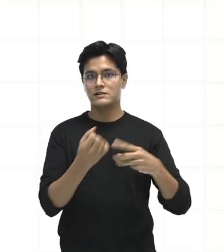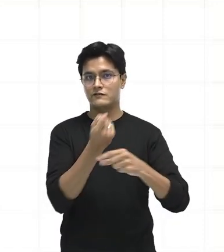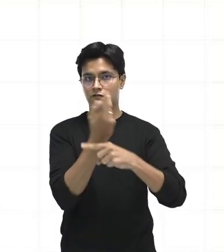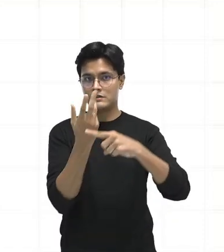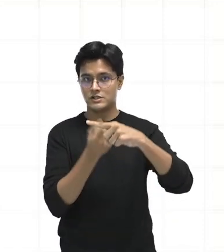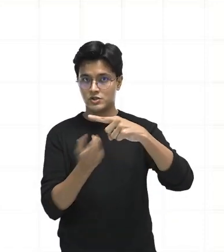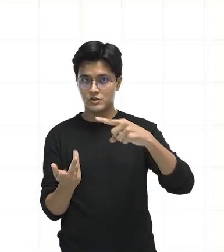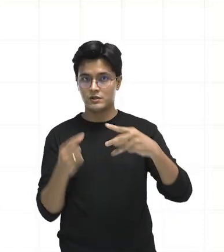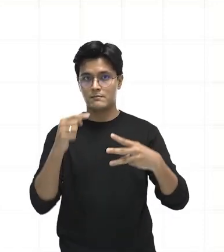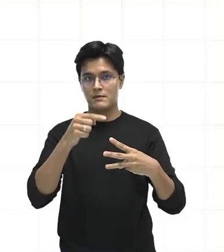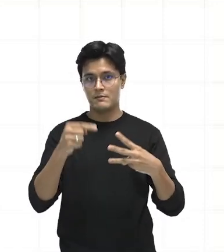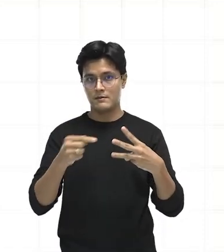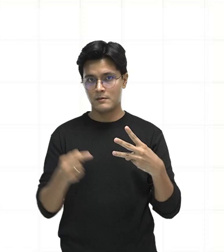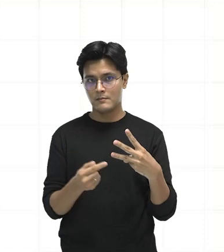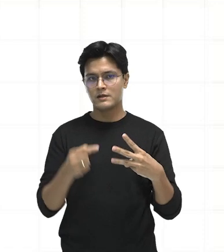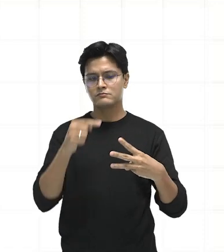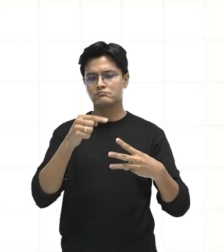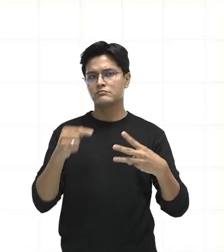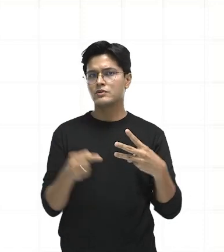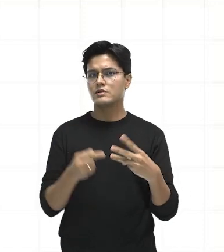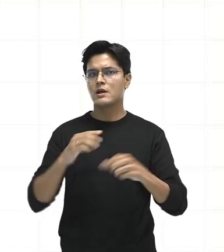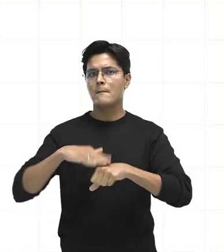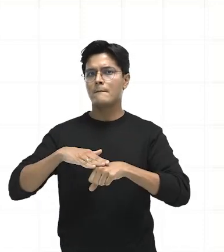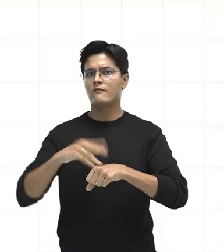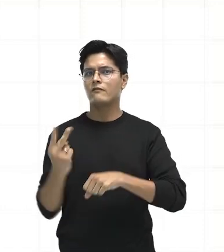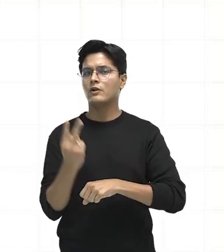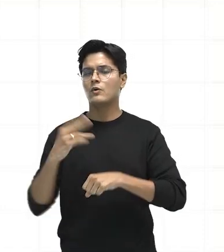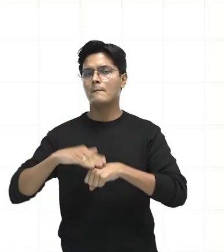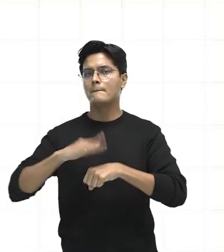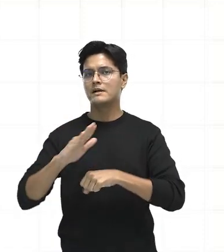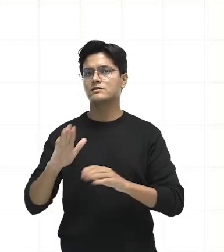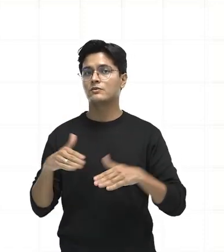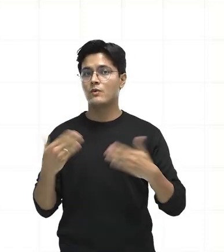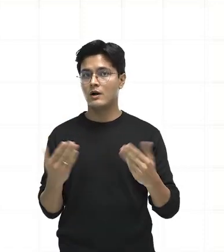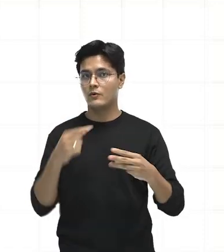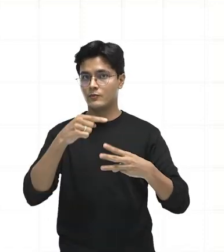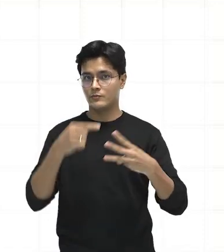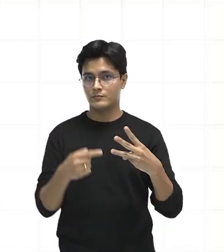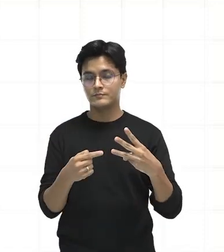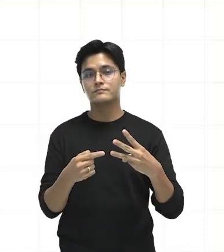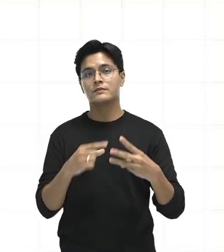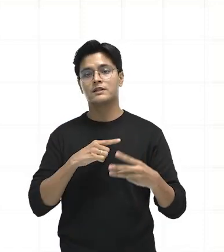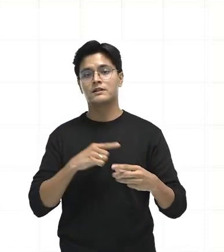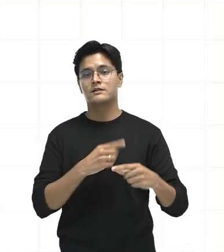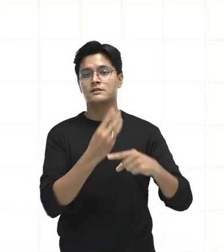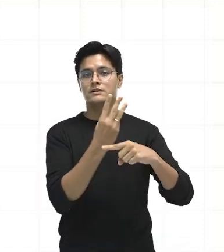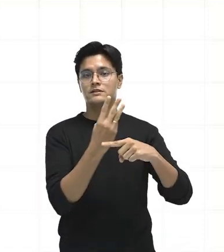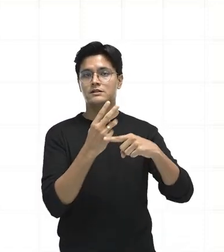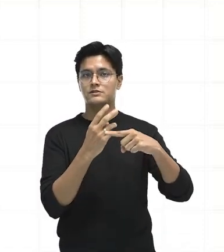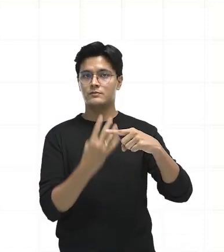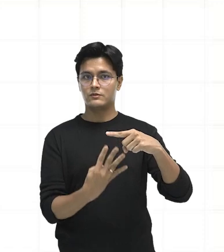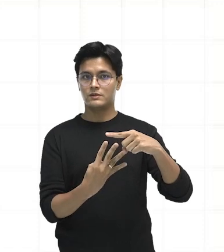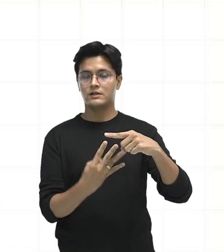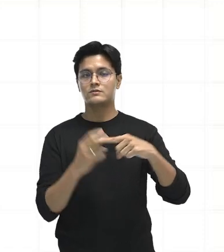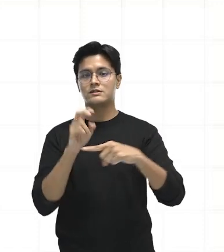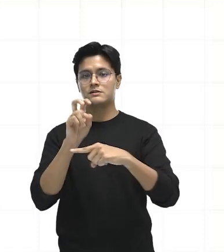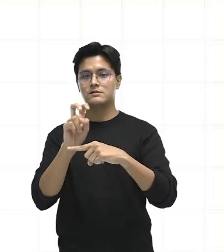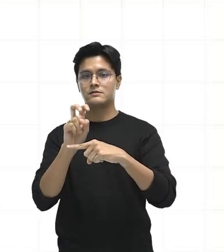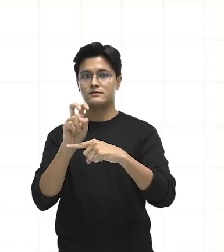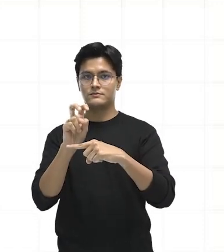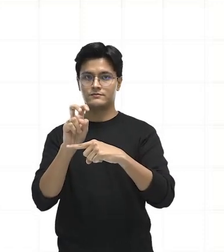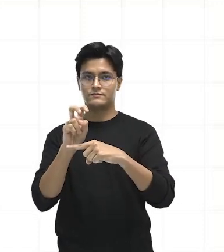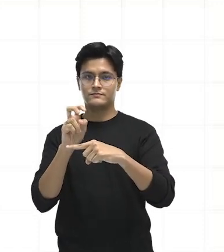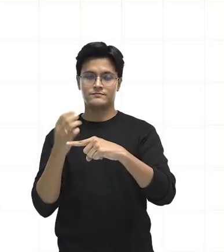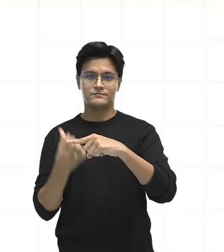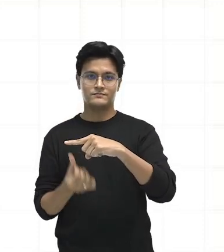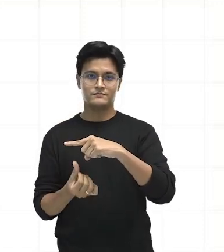é maior? Então eu tenho 3 sobre 4 e 5